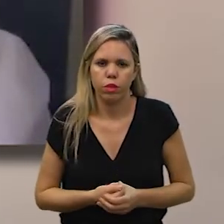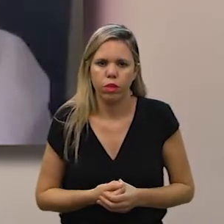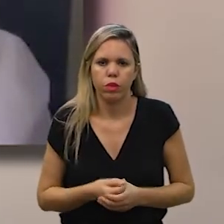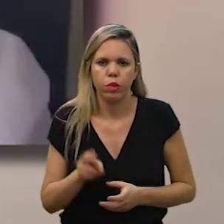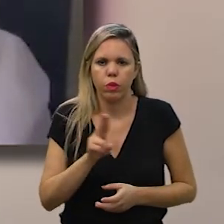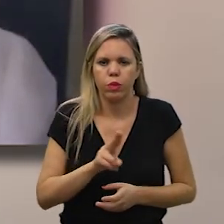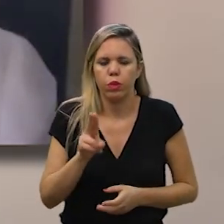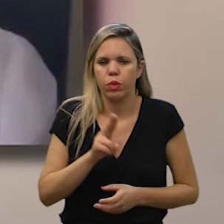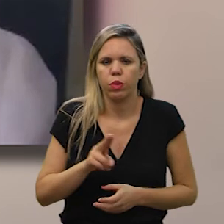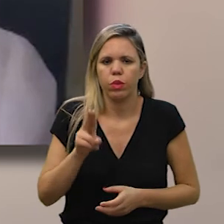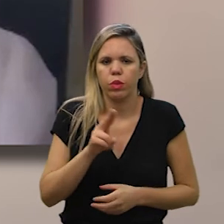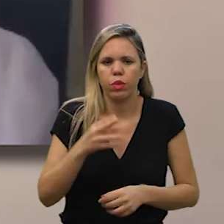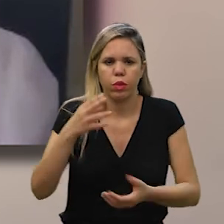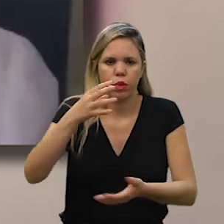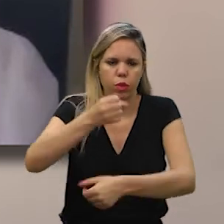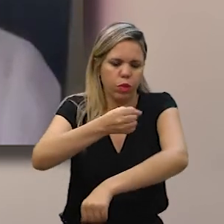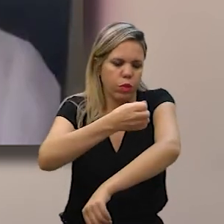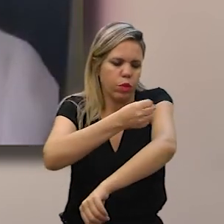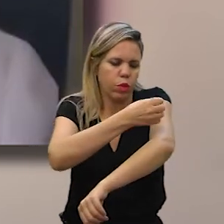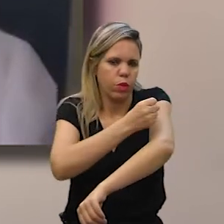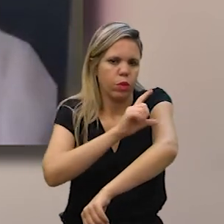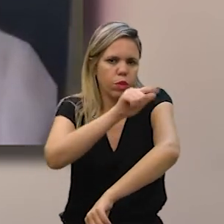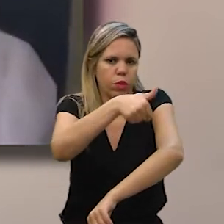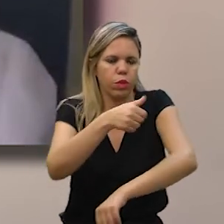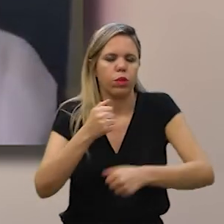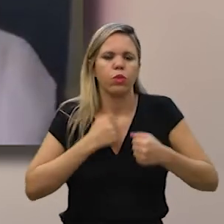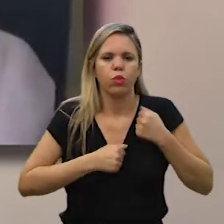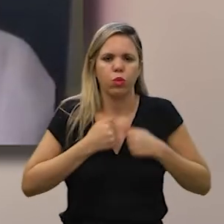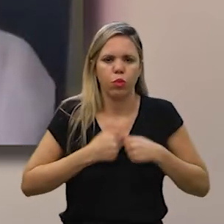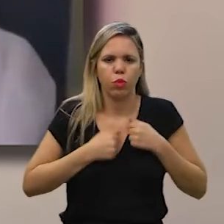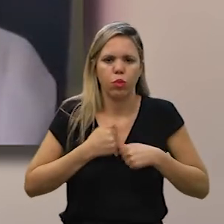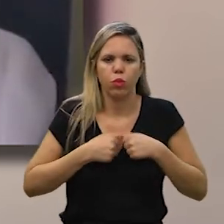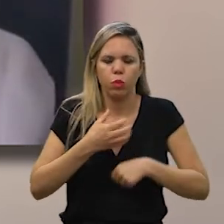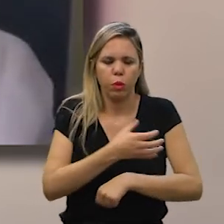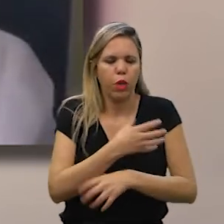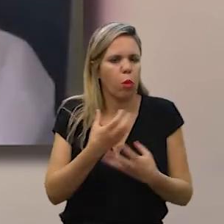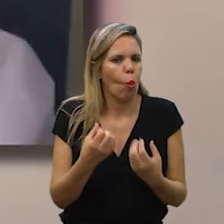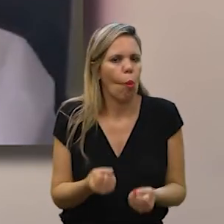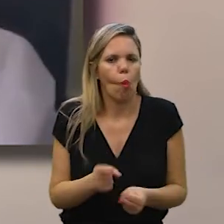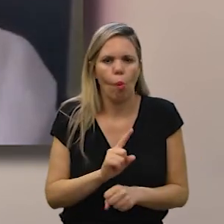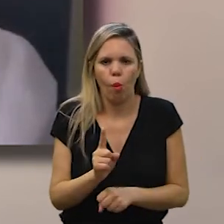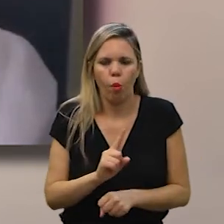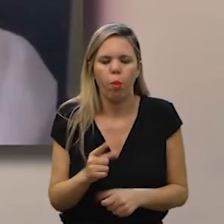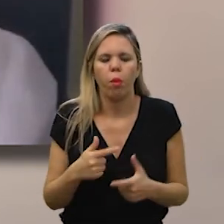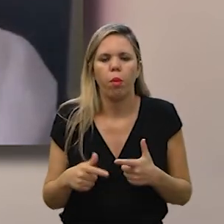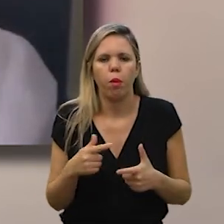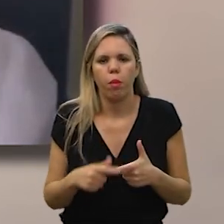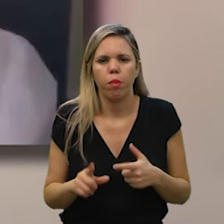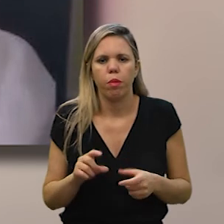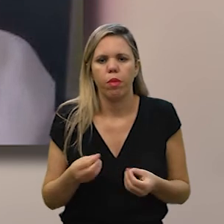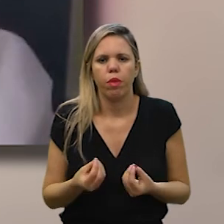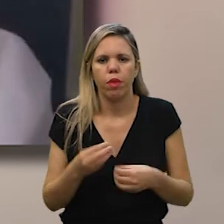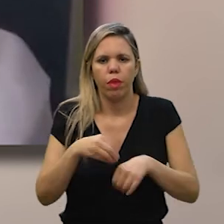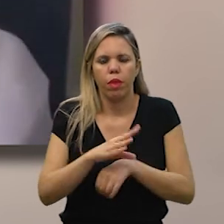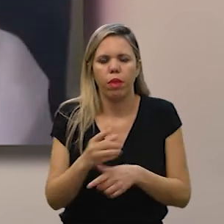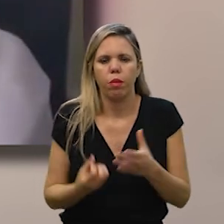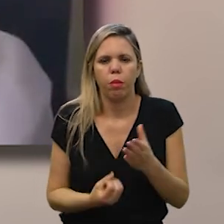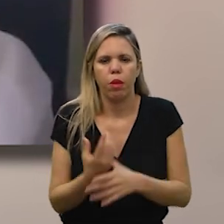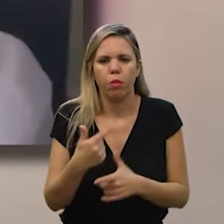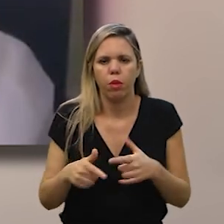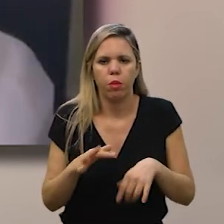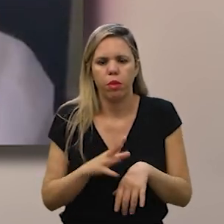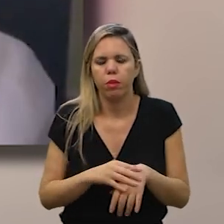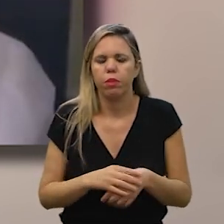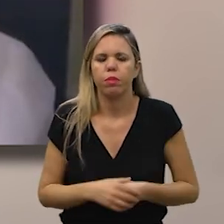usar um hidratante após o banho para a pele não ressecar. Ressecamento de pele favorece o aparecimento